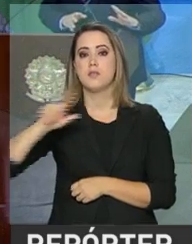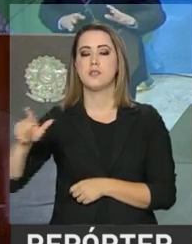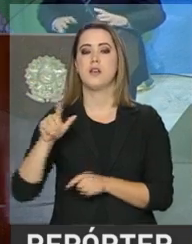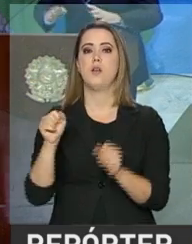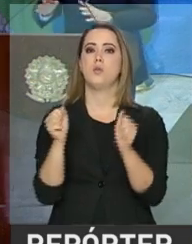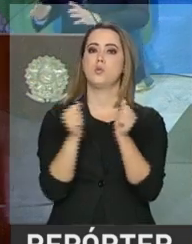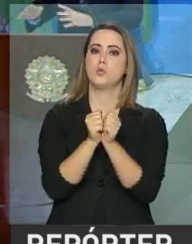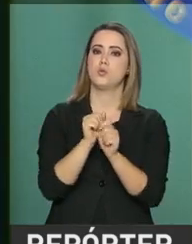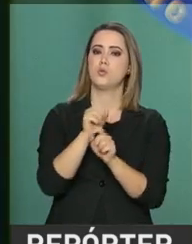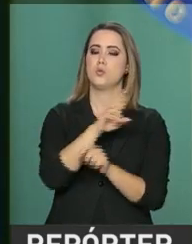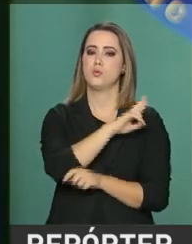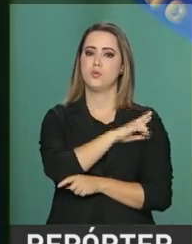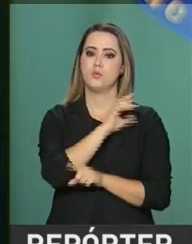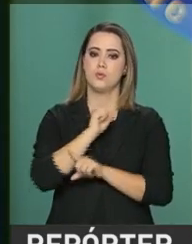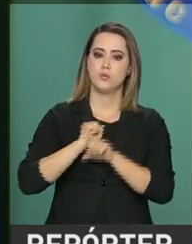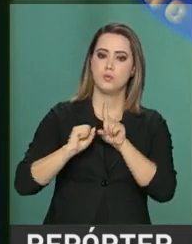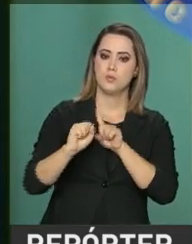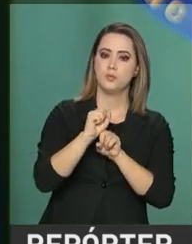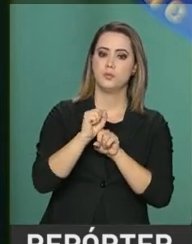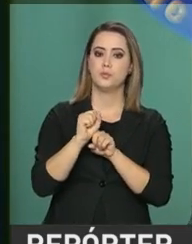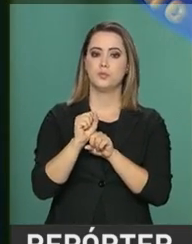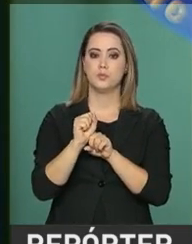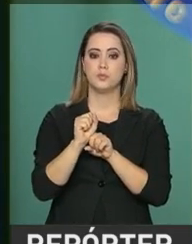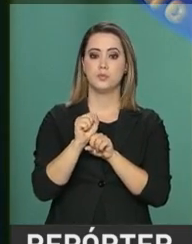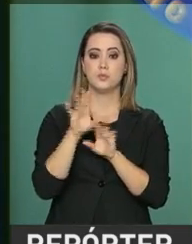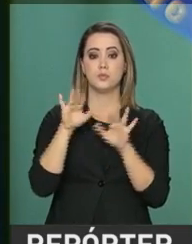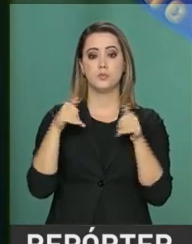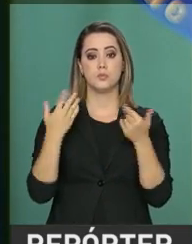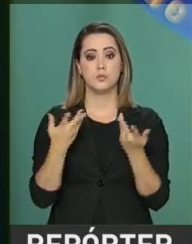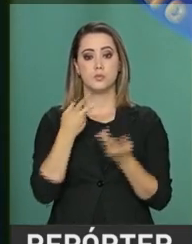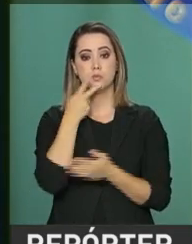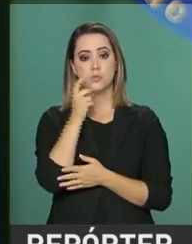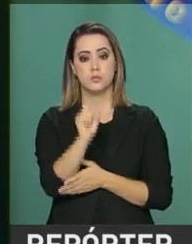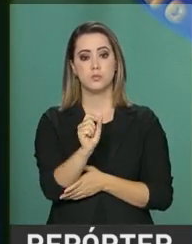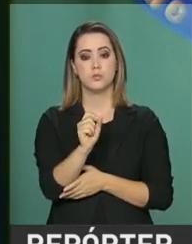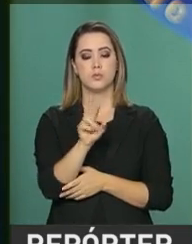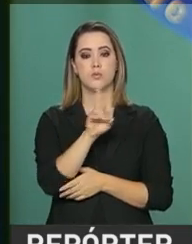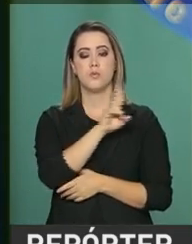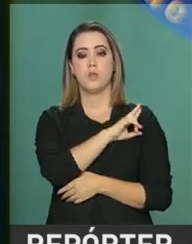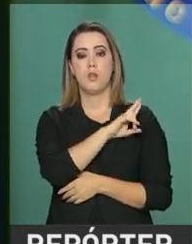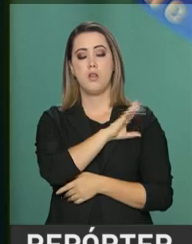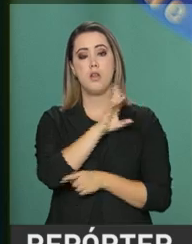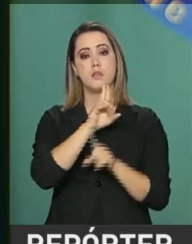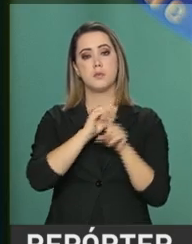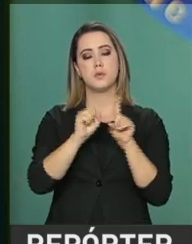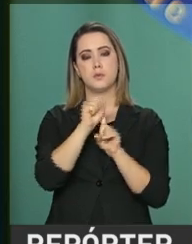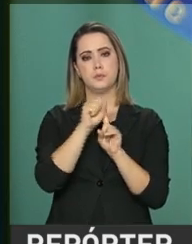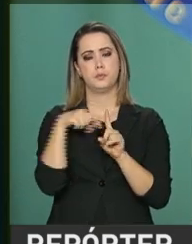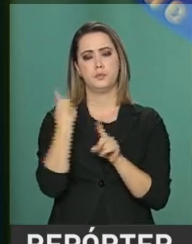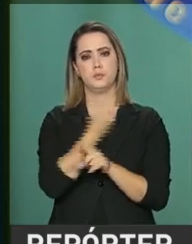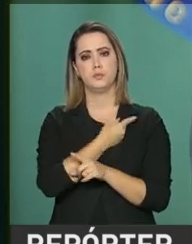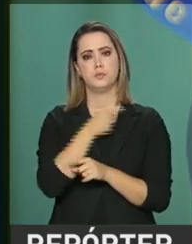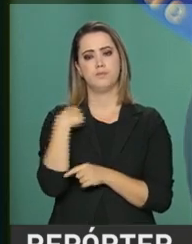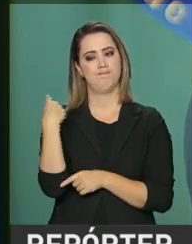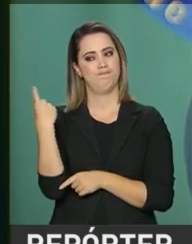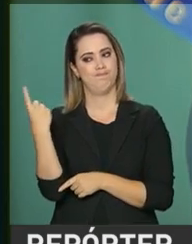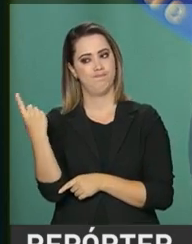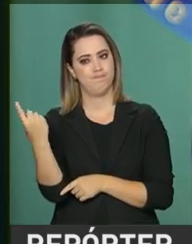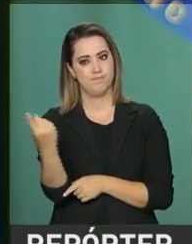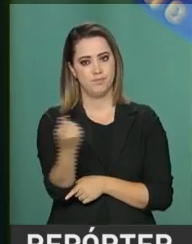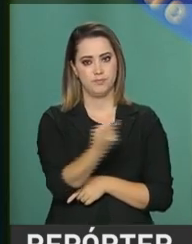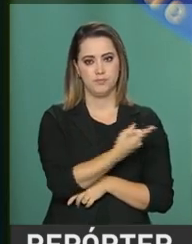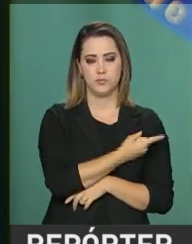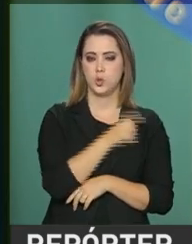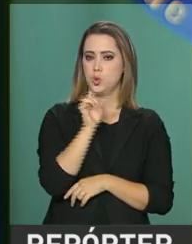fiscal com a responsabilidade social. E quando falamos em responsabilidade social, nós aqui, aliás, estou